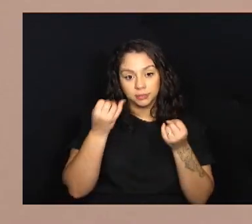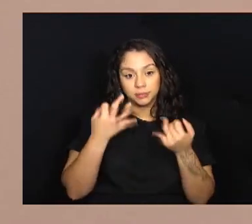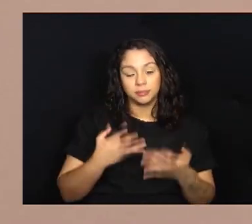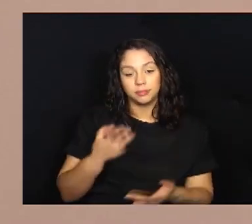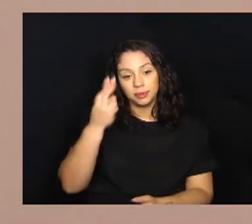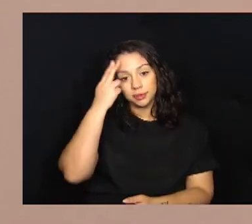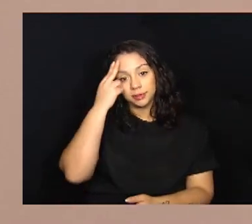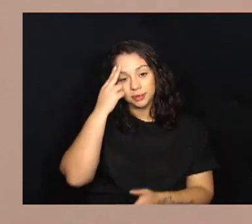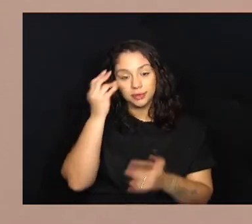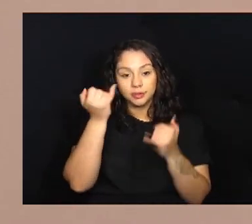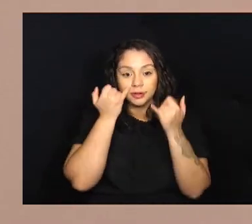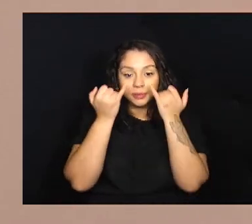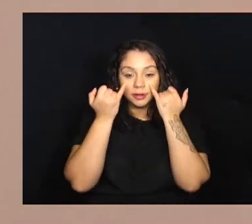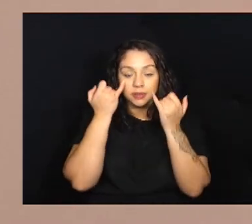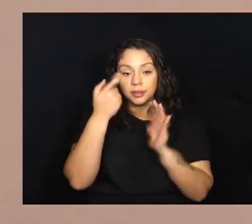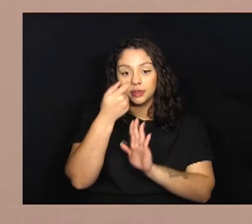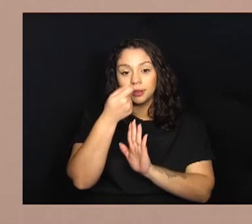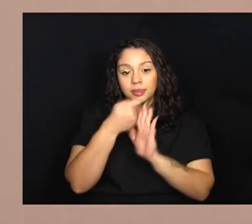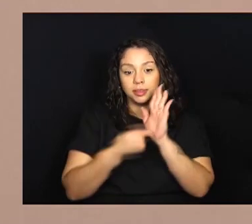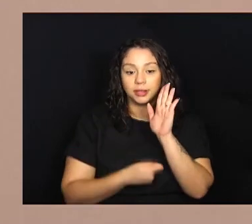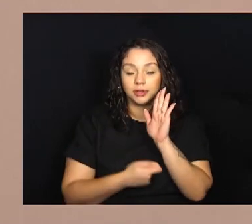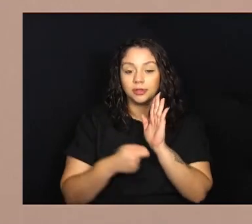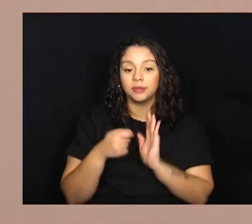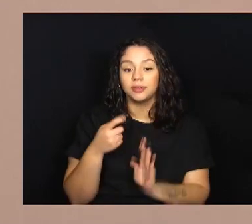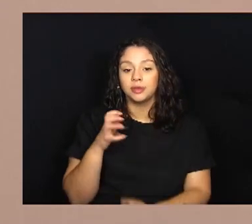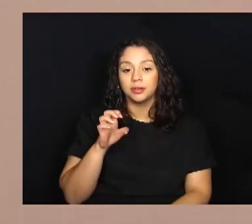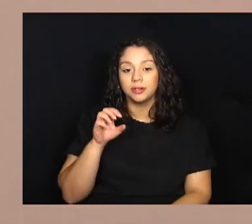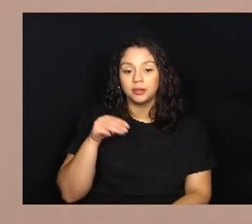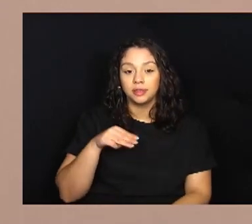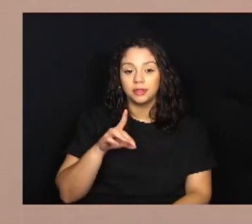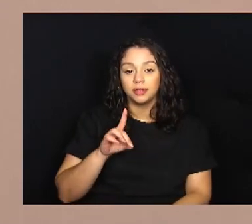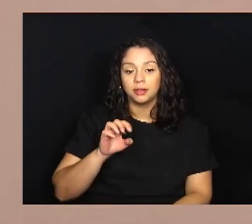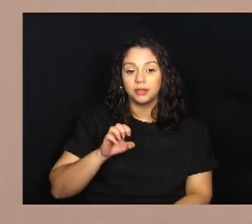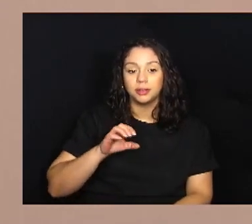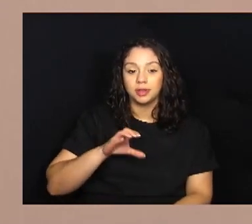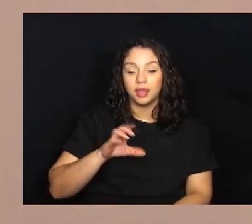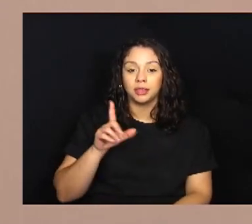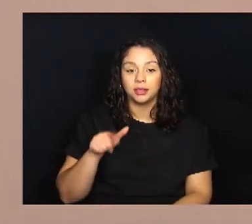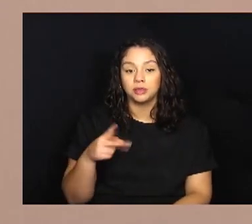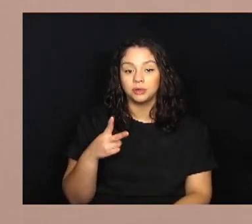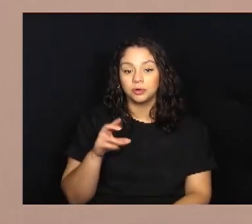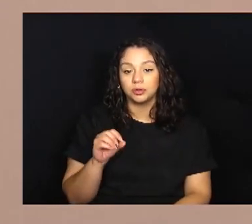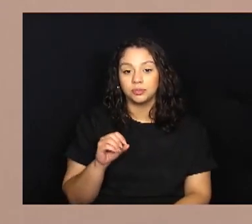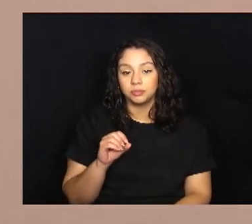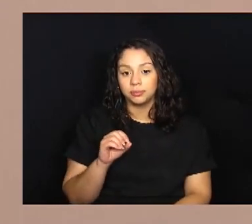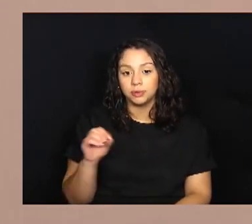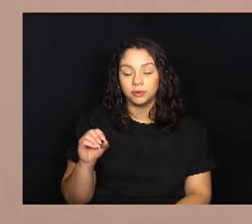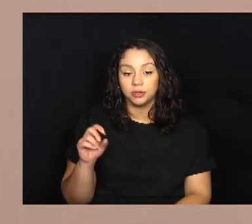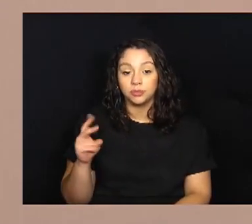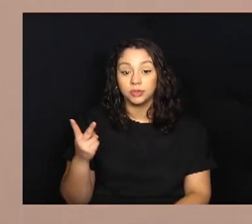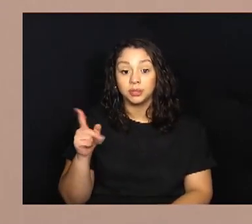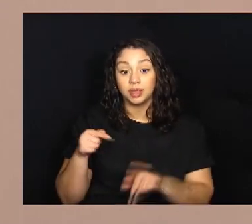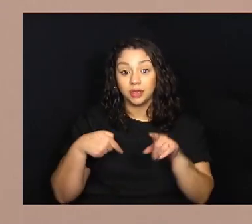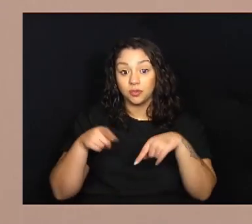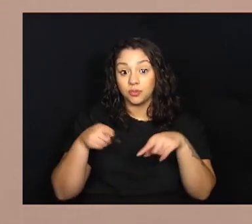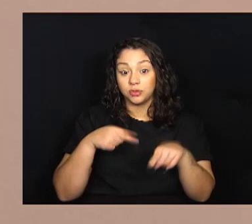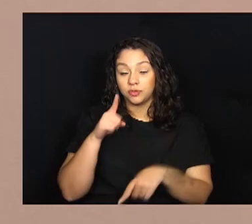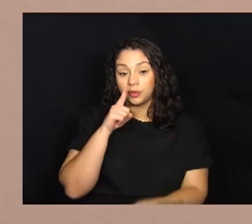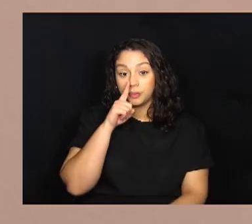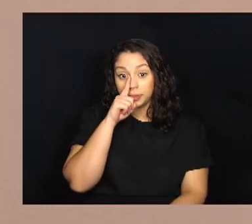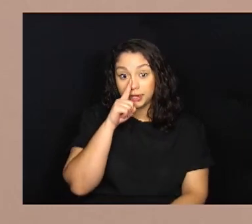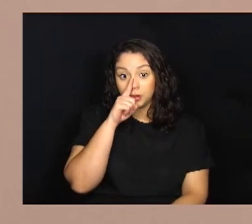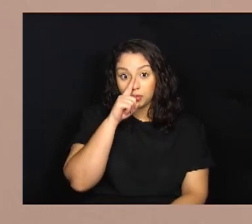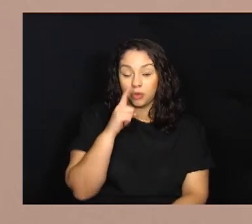dados segundo o relatório da INDEC de 2022, falando sobre as vias e rodovias mais